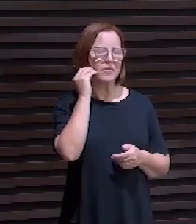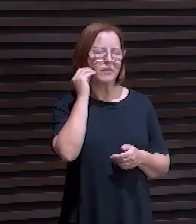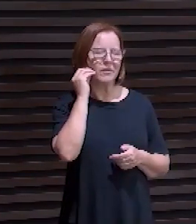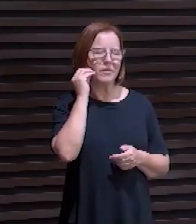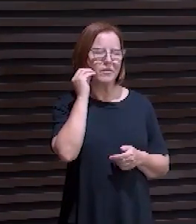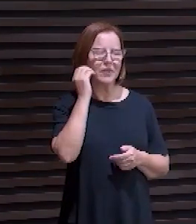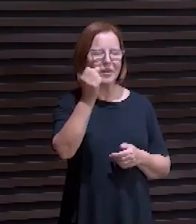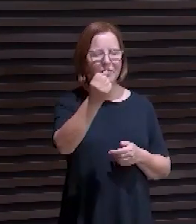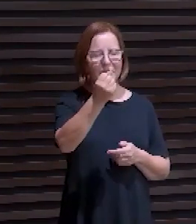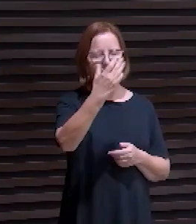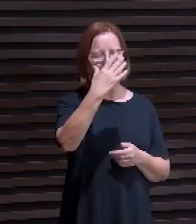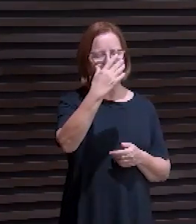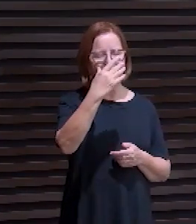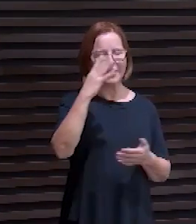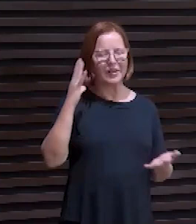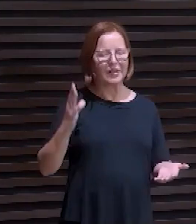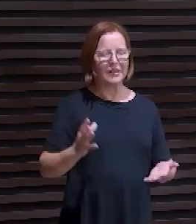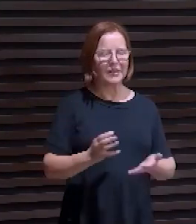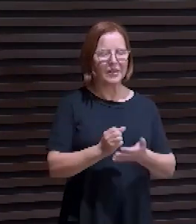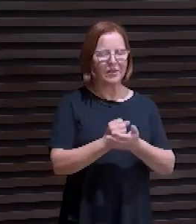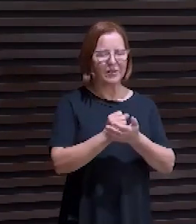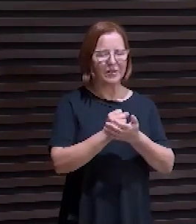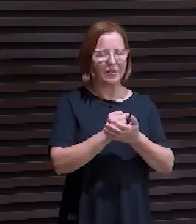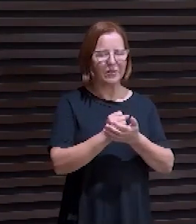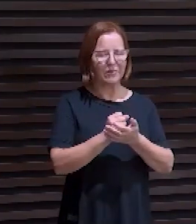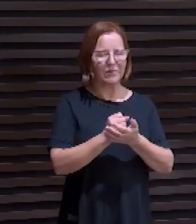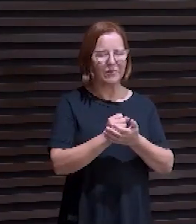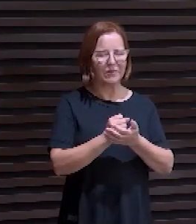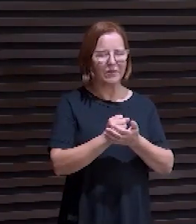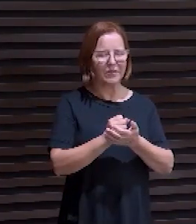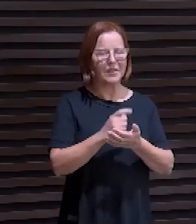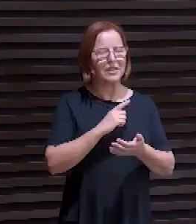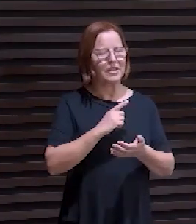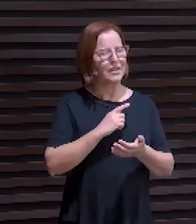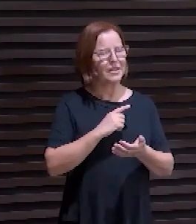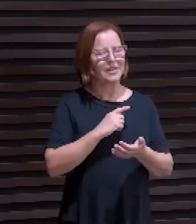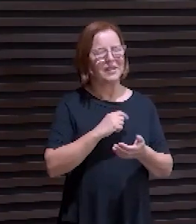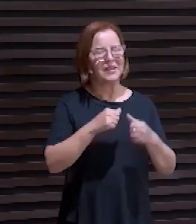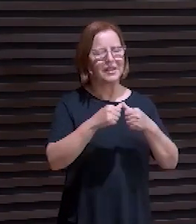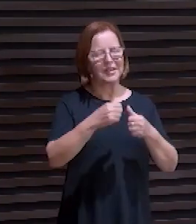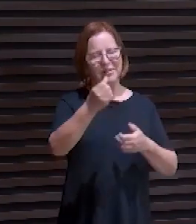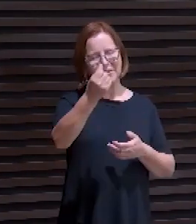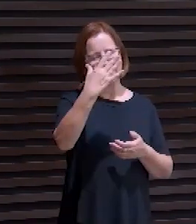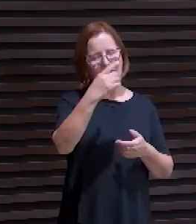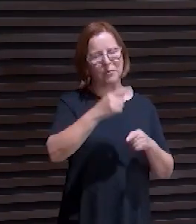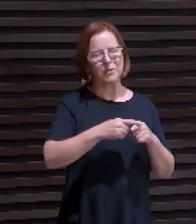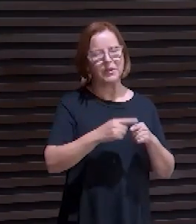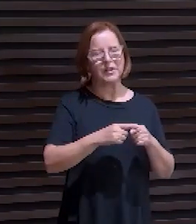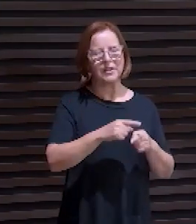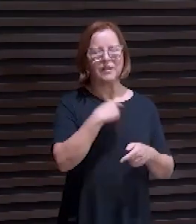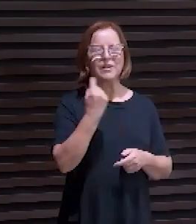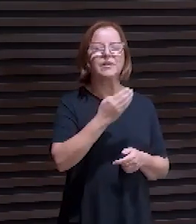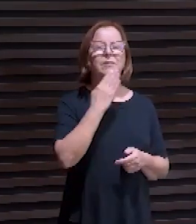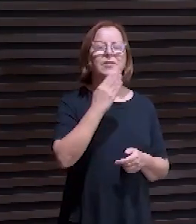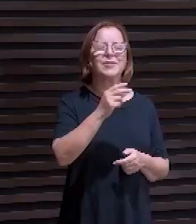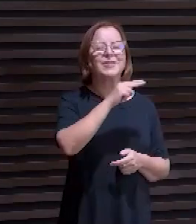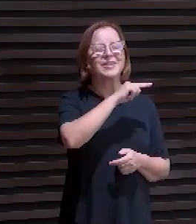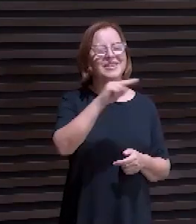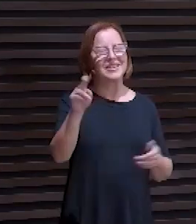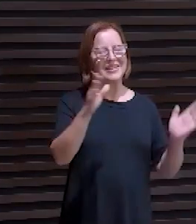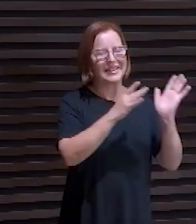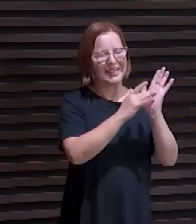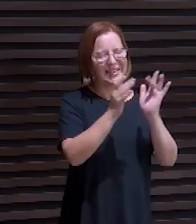a revelação da salvação, eles ganhem essa revelação. Porque nós te pedimos em nome de